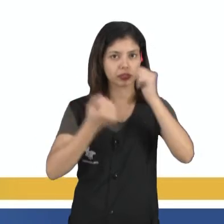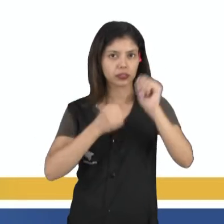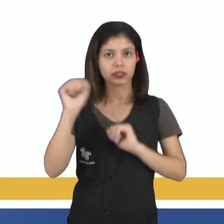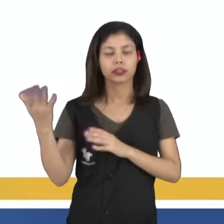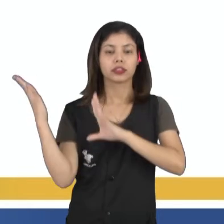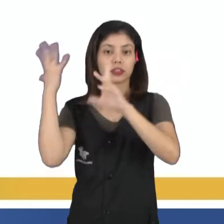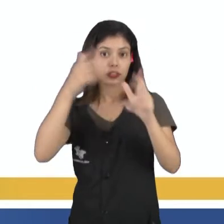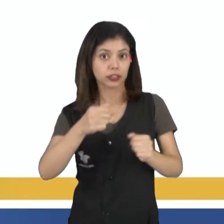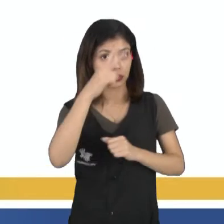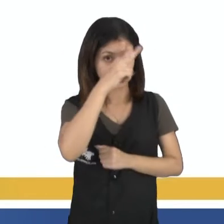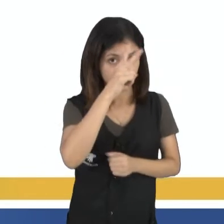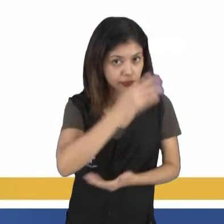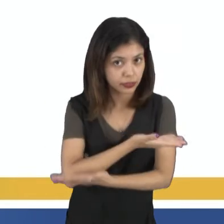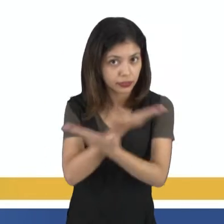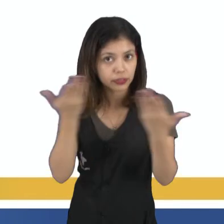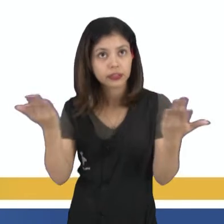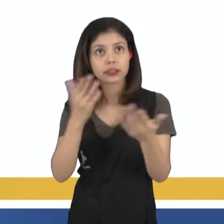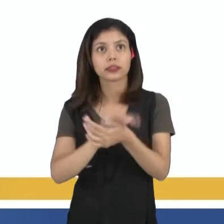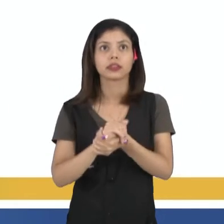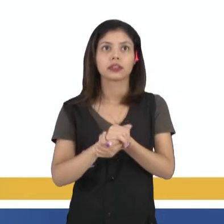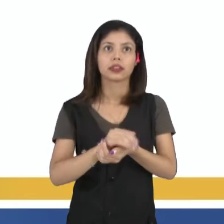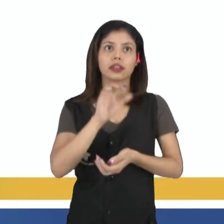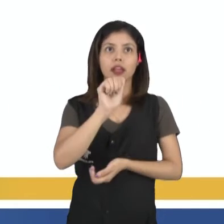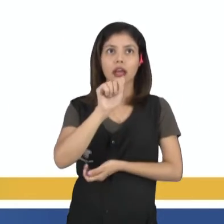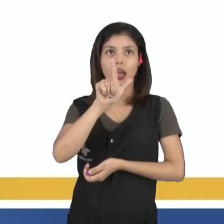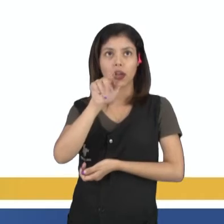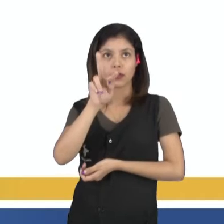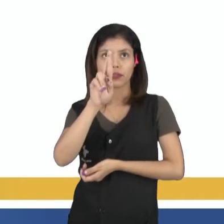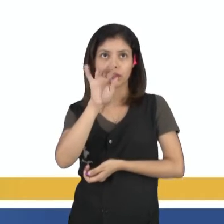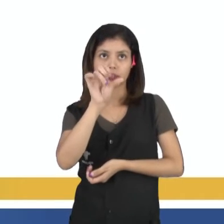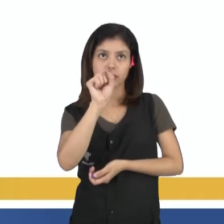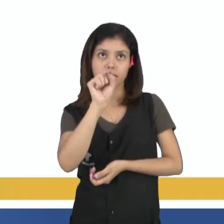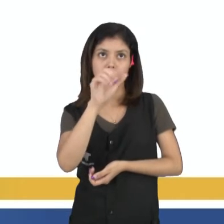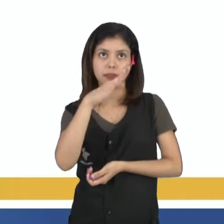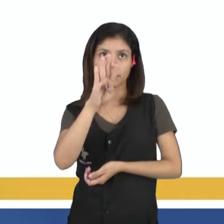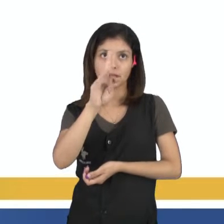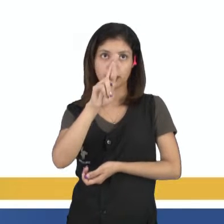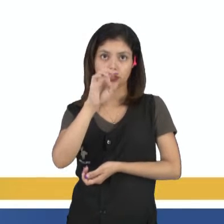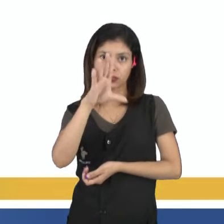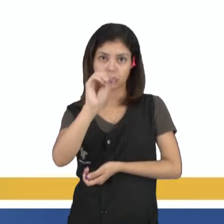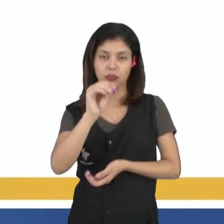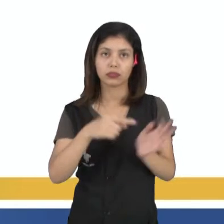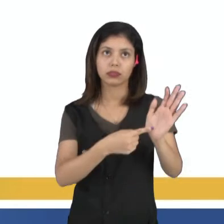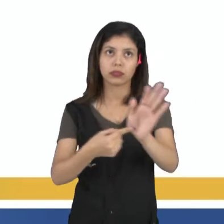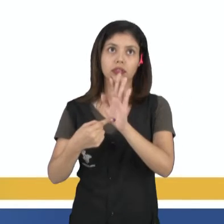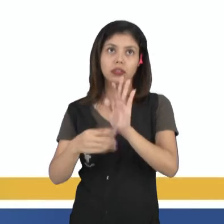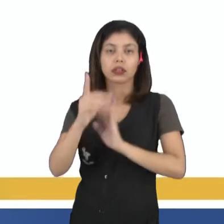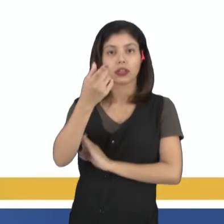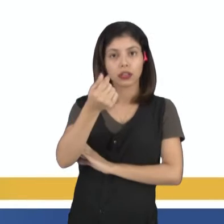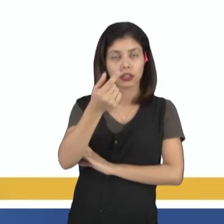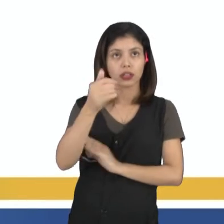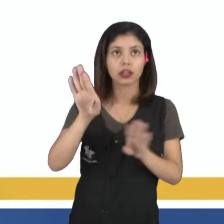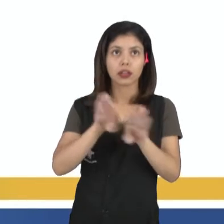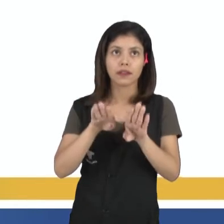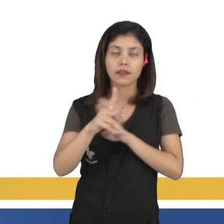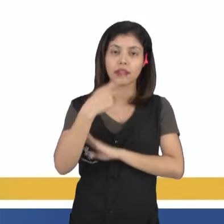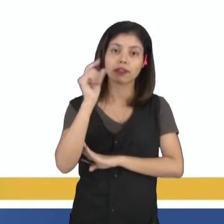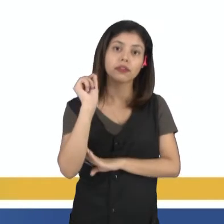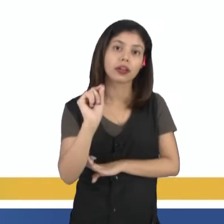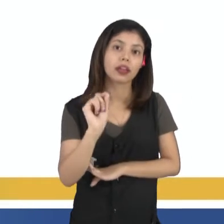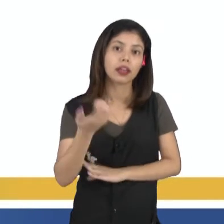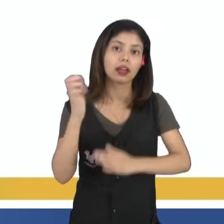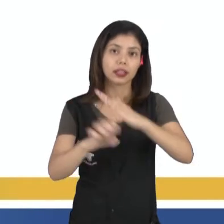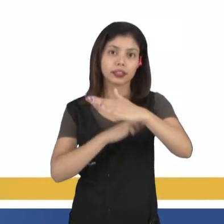da industrialização eu queria ressaltar a Tarifa Alves Branco na porque o que quero essa tarifa pessoal essa tarifa ela vinha